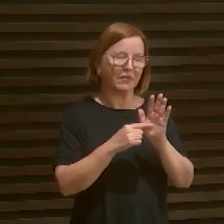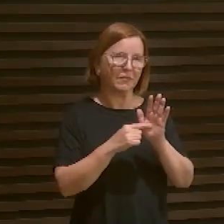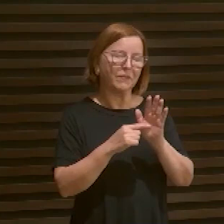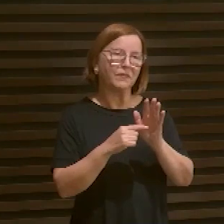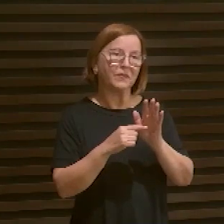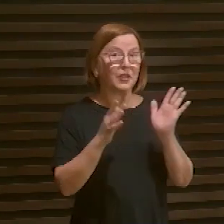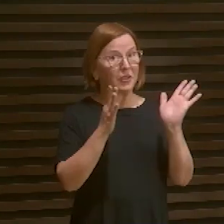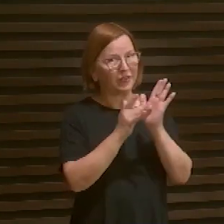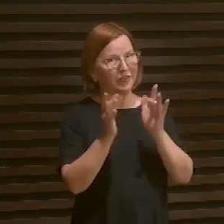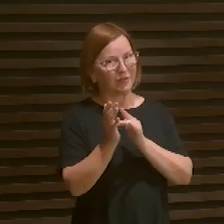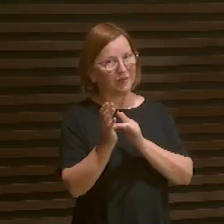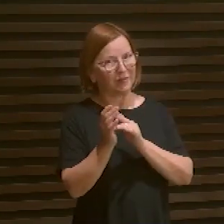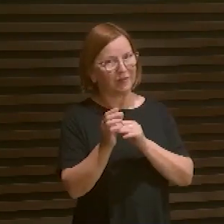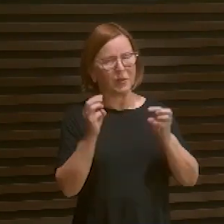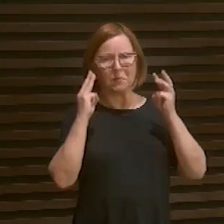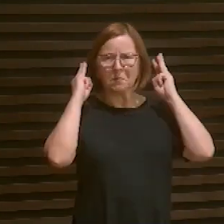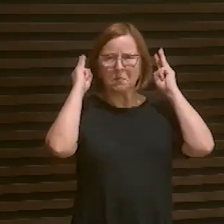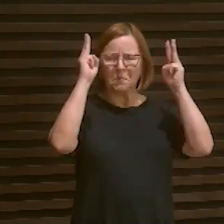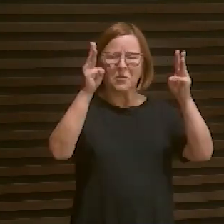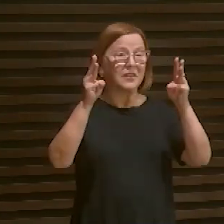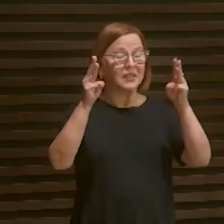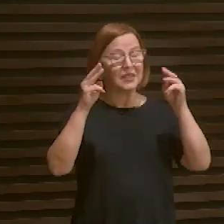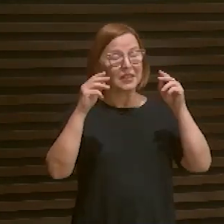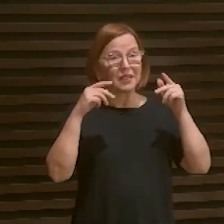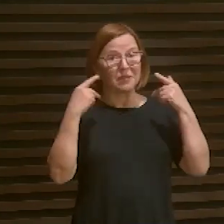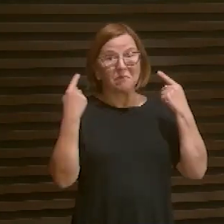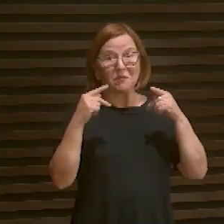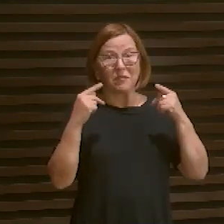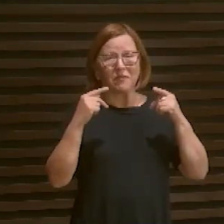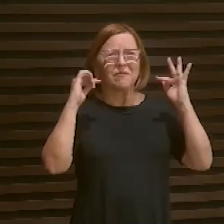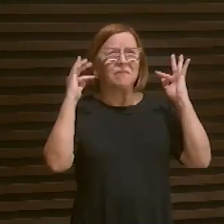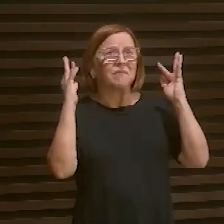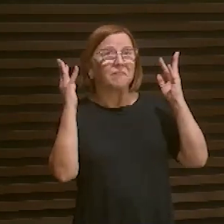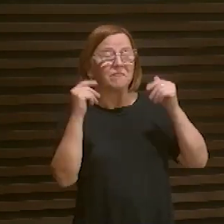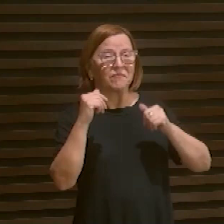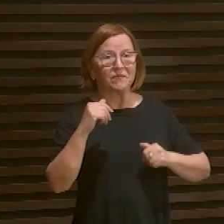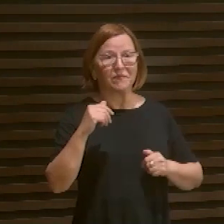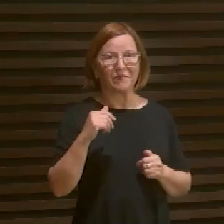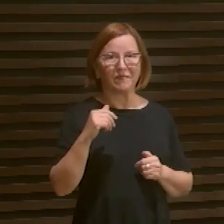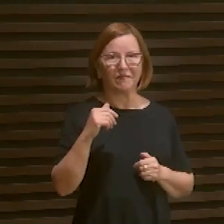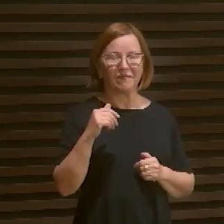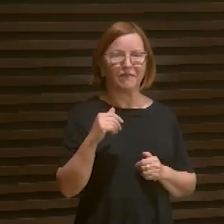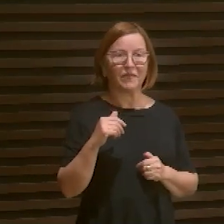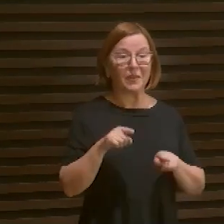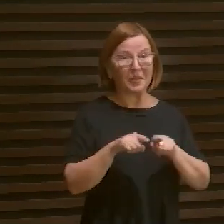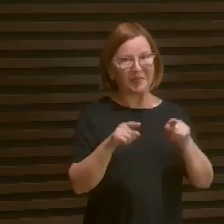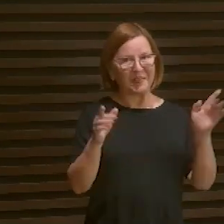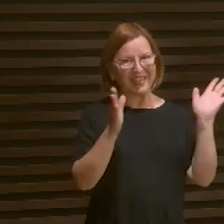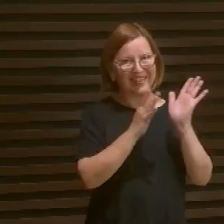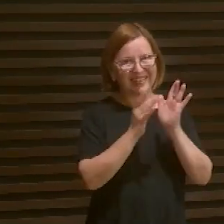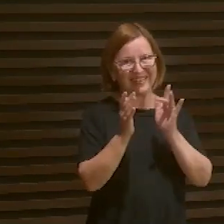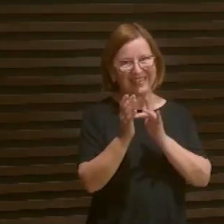Moisés foi um profeta fantástico, fabuloso, maravilhoso, mas Jesus tem